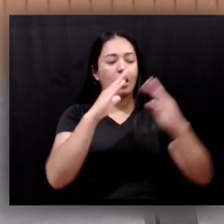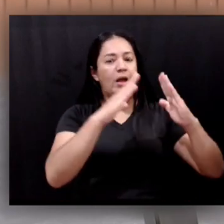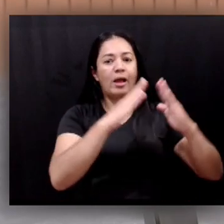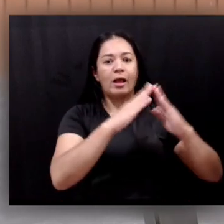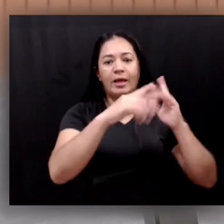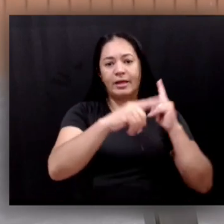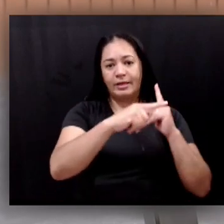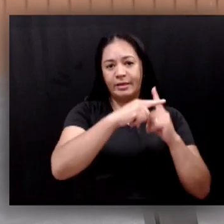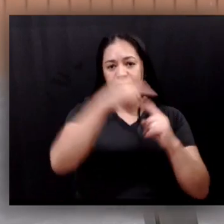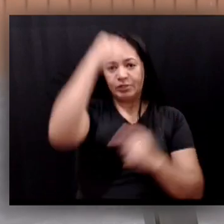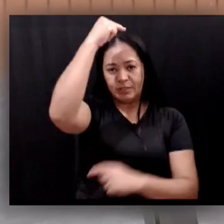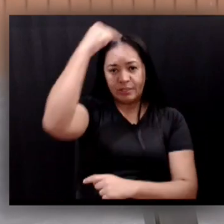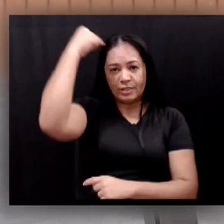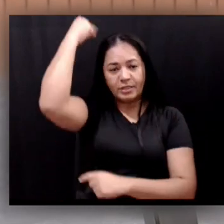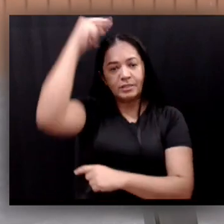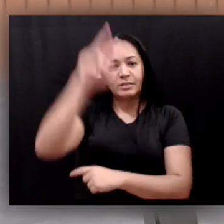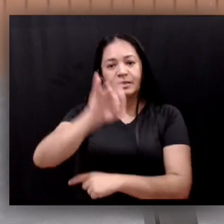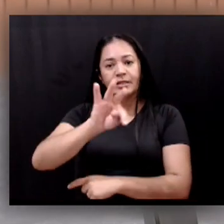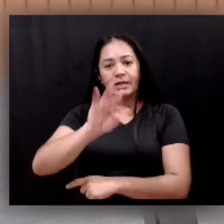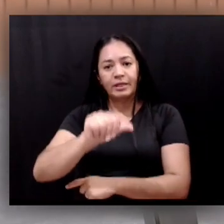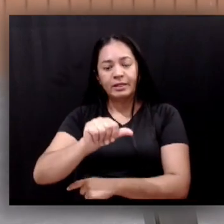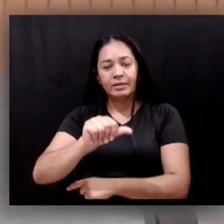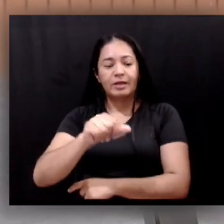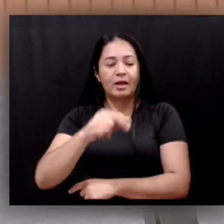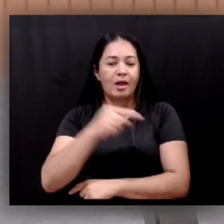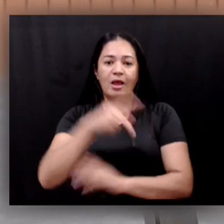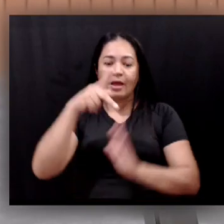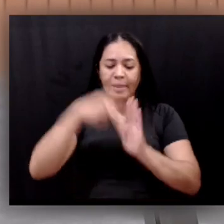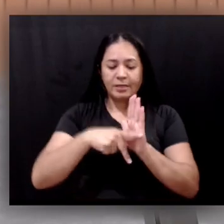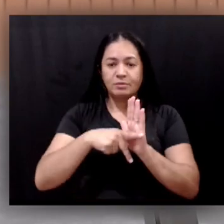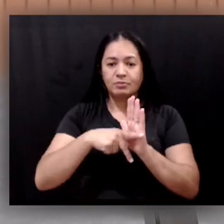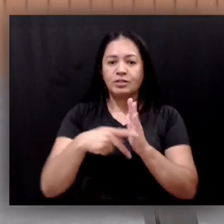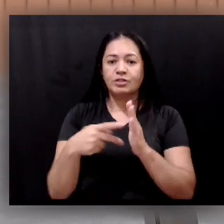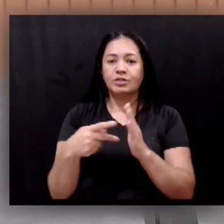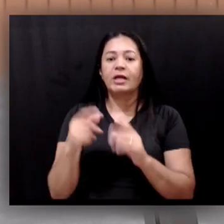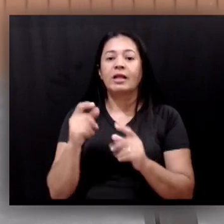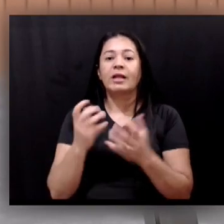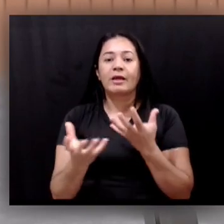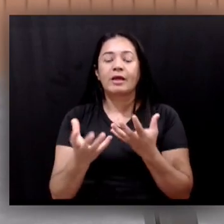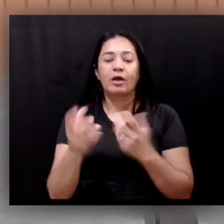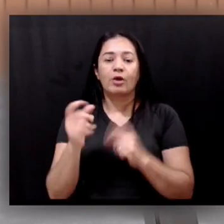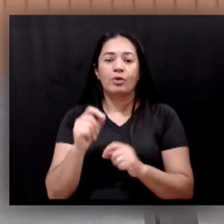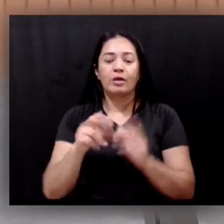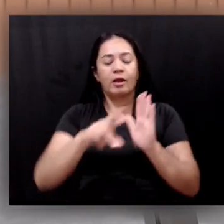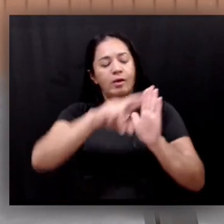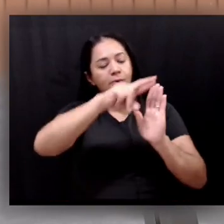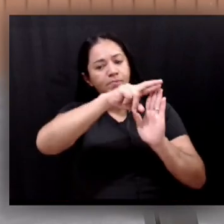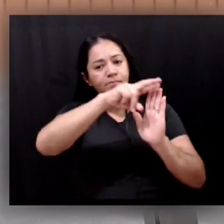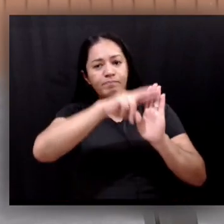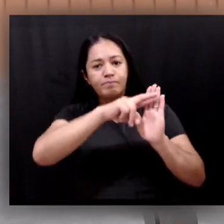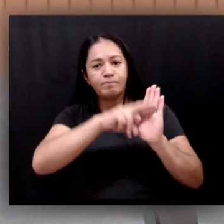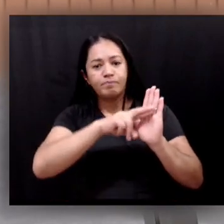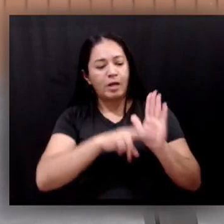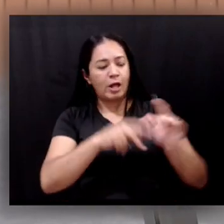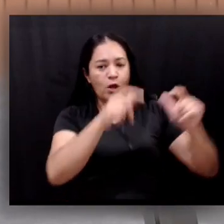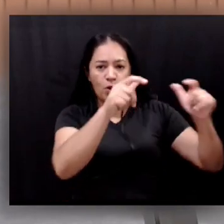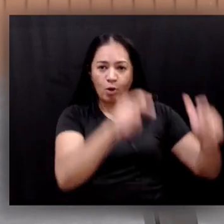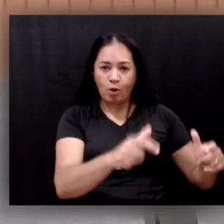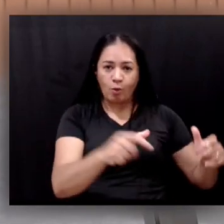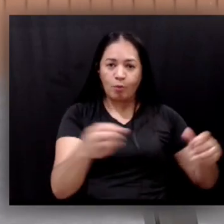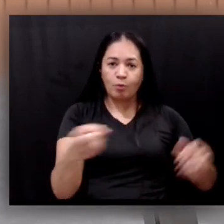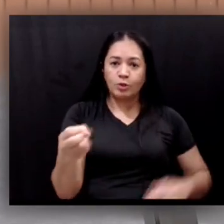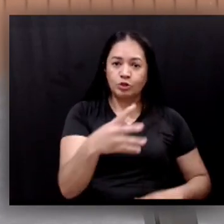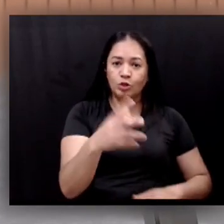Nova Campinas. Então esse projeto busca regularizar a área numa nova demarcação geográfica que foi